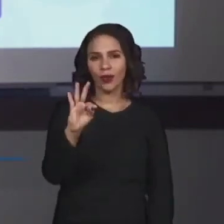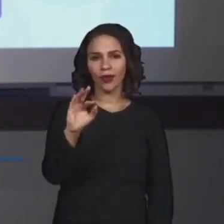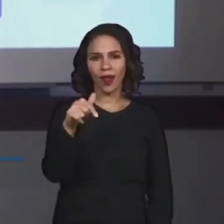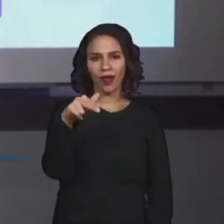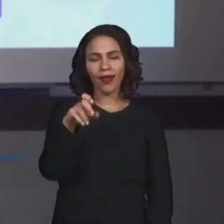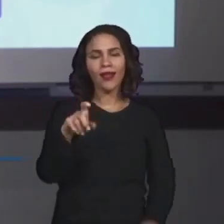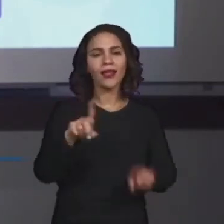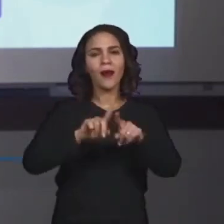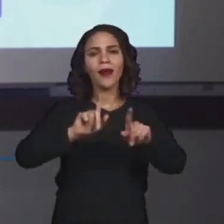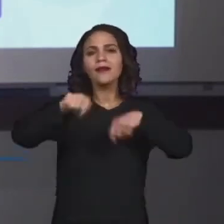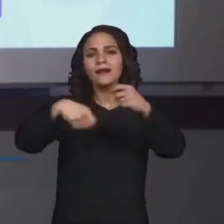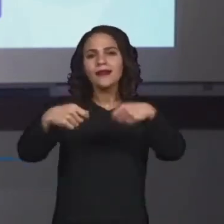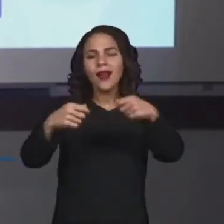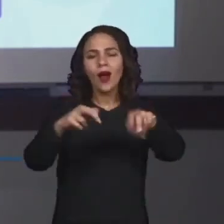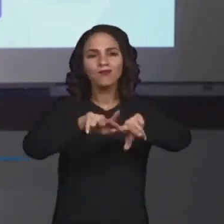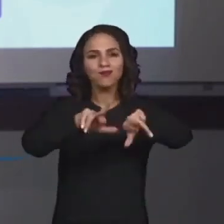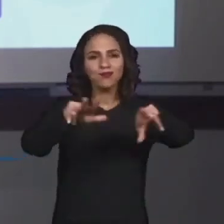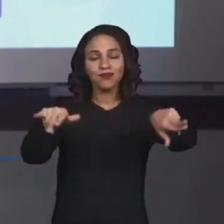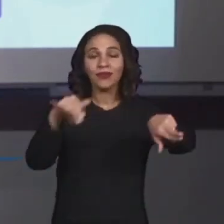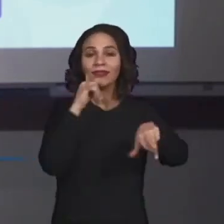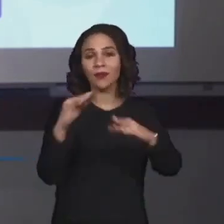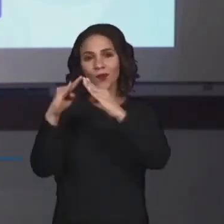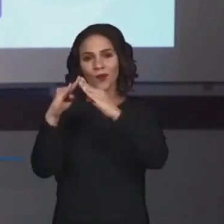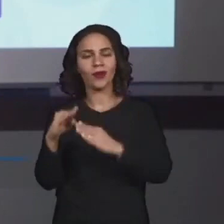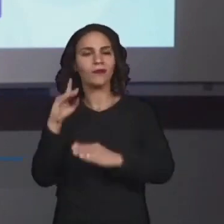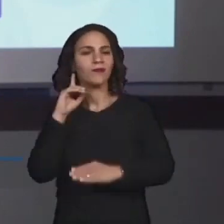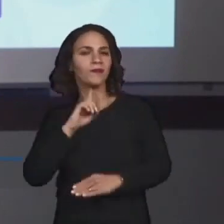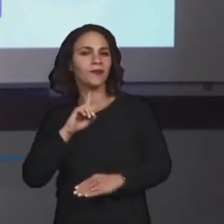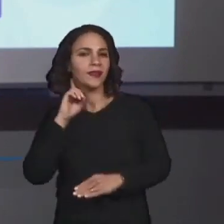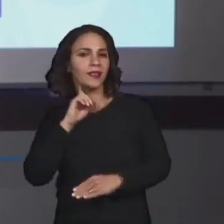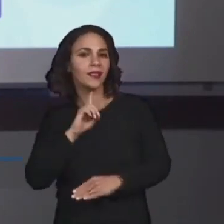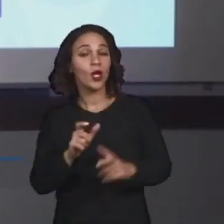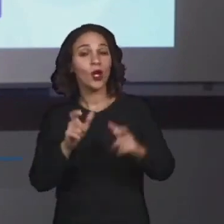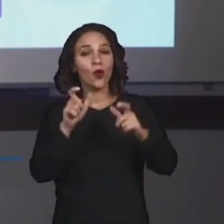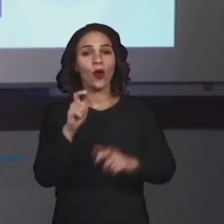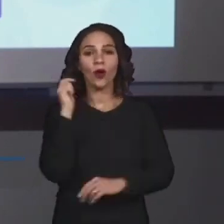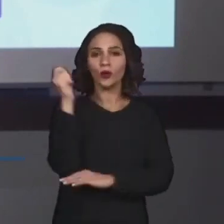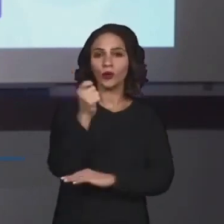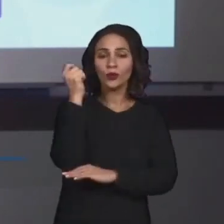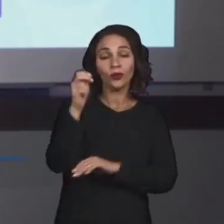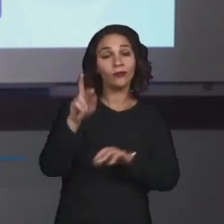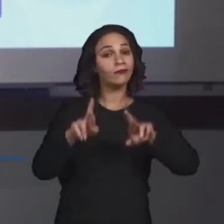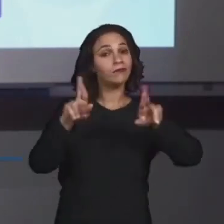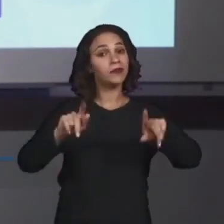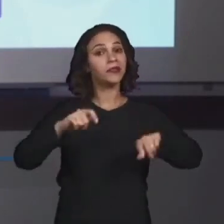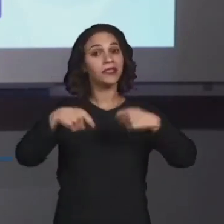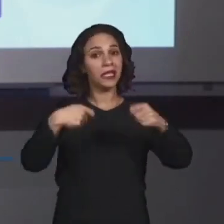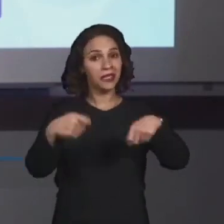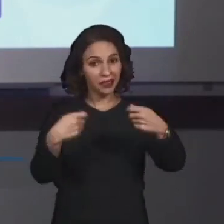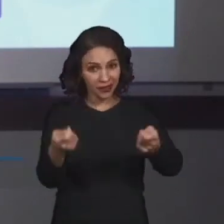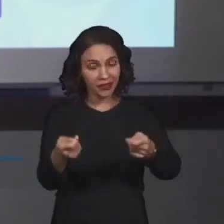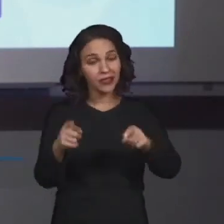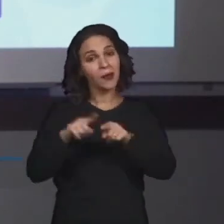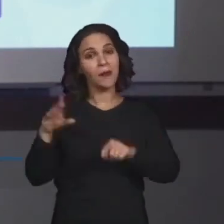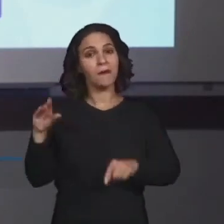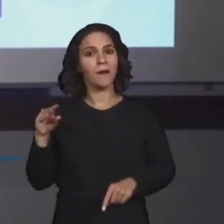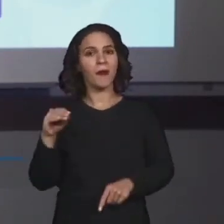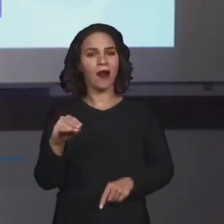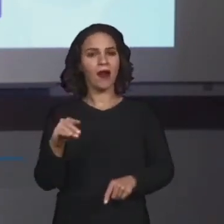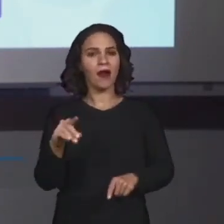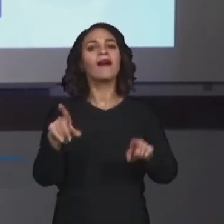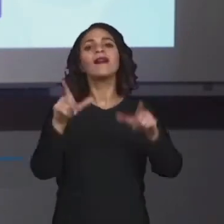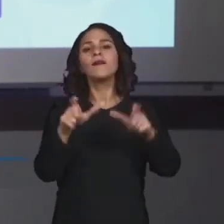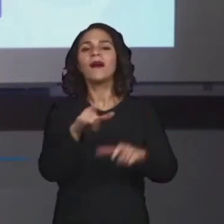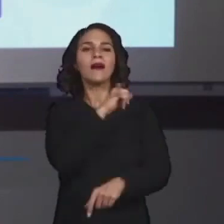em Minas tem um sotaque diferente de quem mora no Rio Grande do Sul, que é também diferente de quem mora lá no